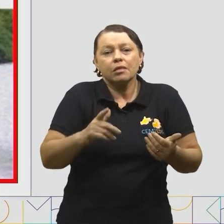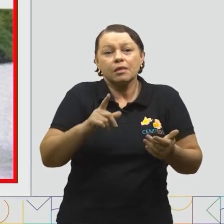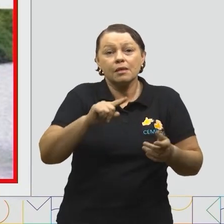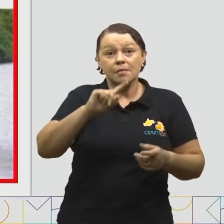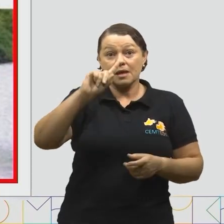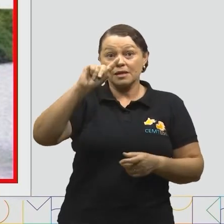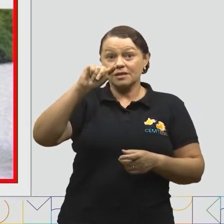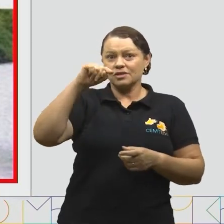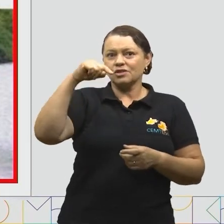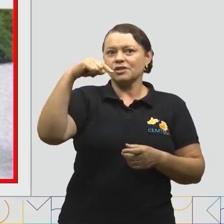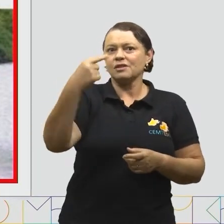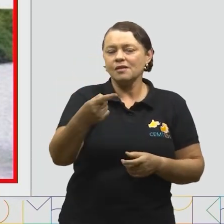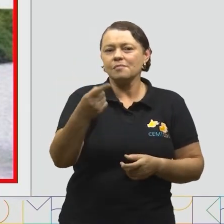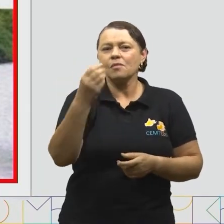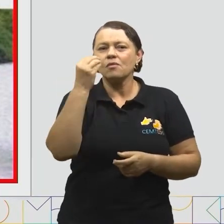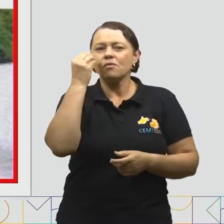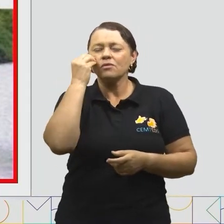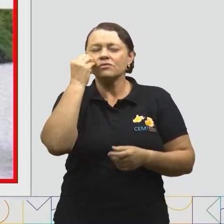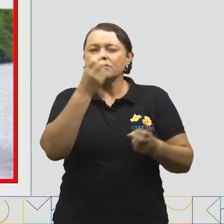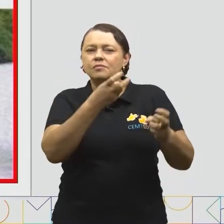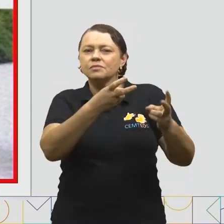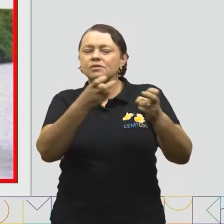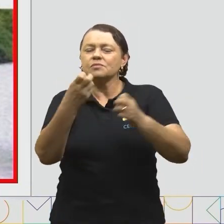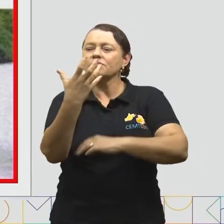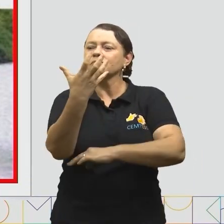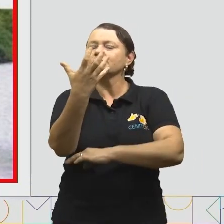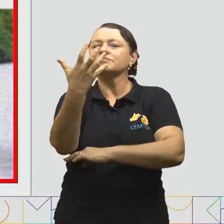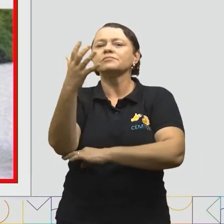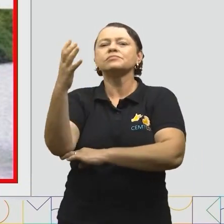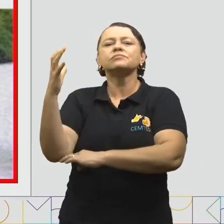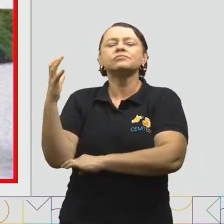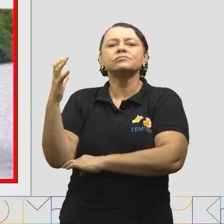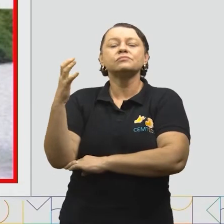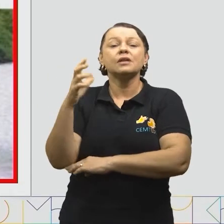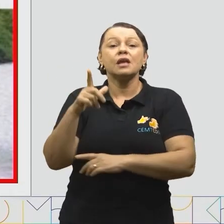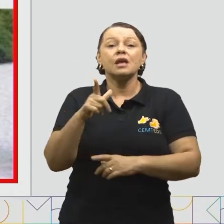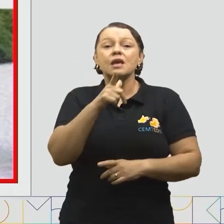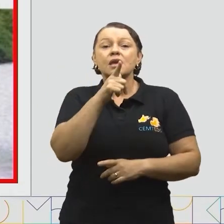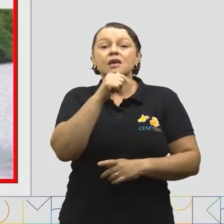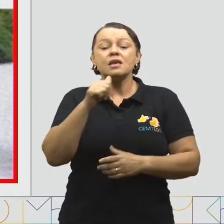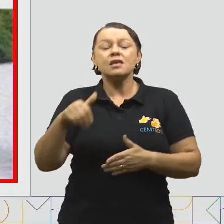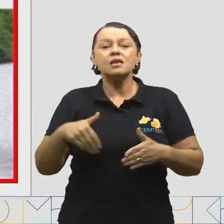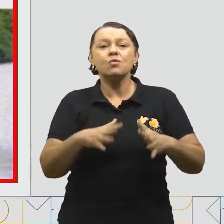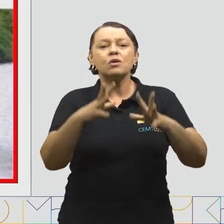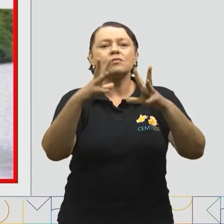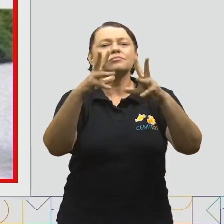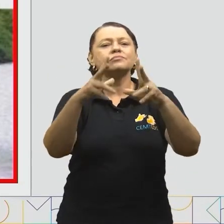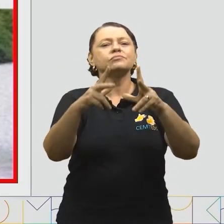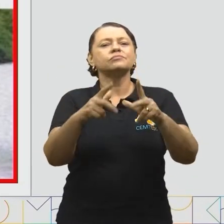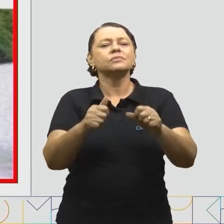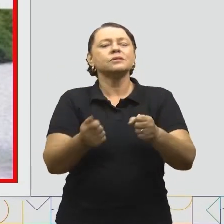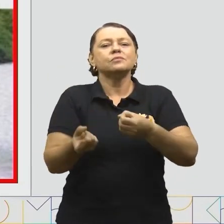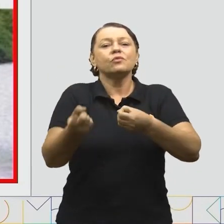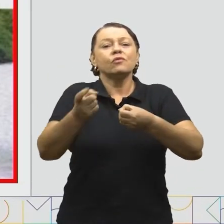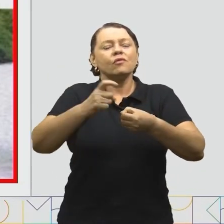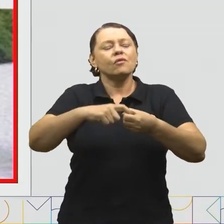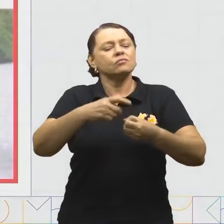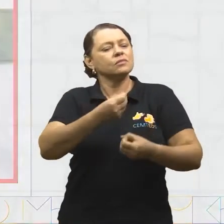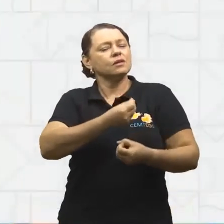a vegetação reocupando as margens e o rio sem resíduo, voltando à